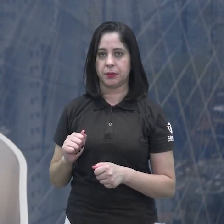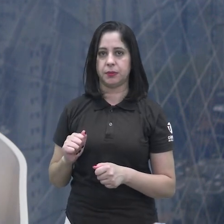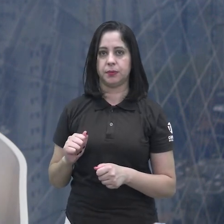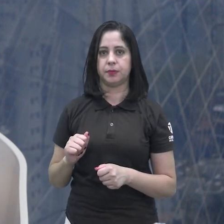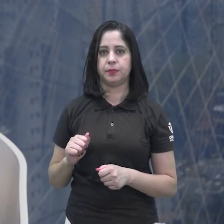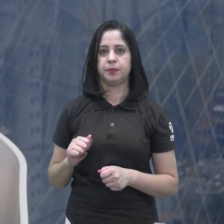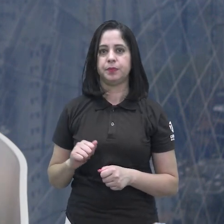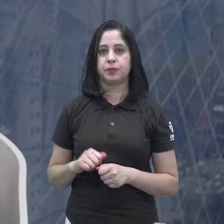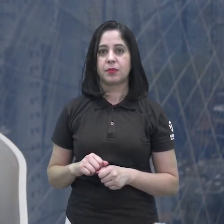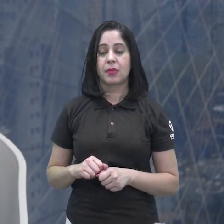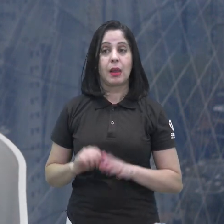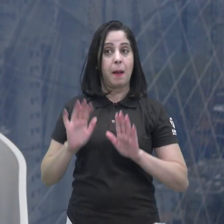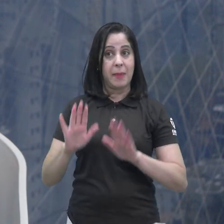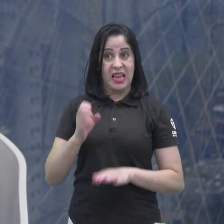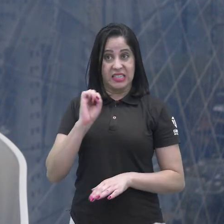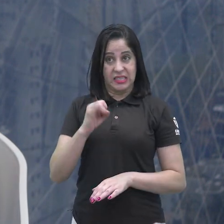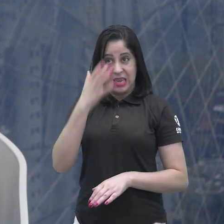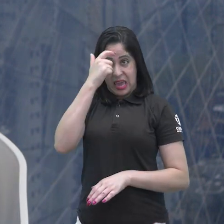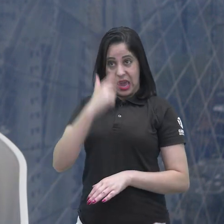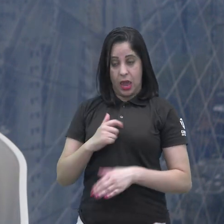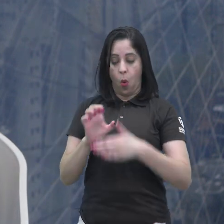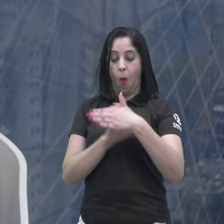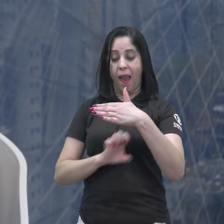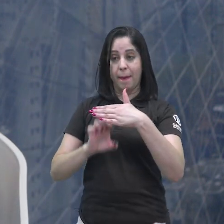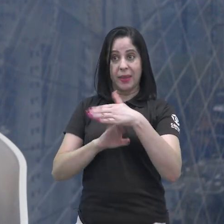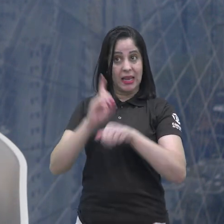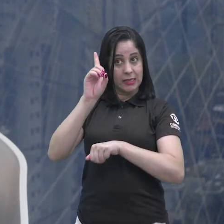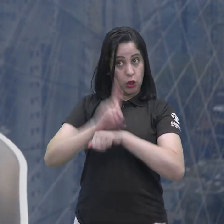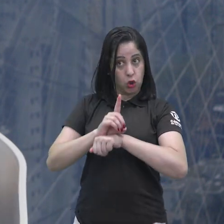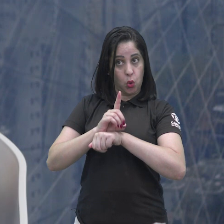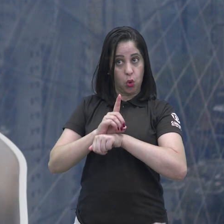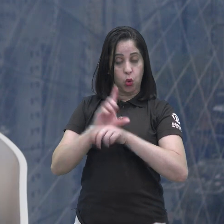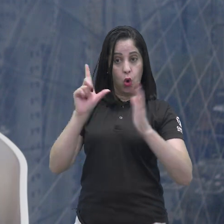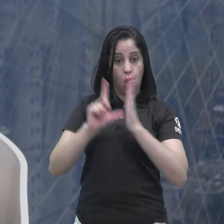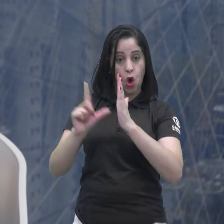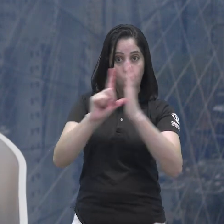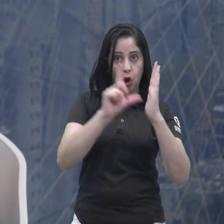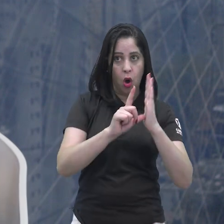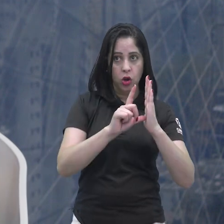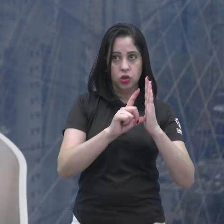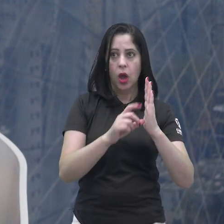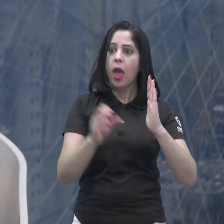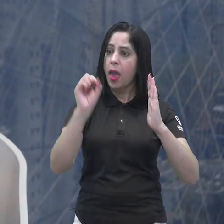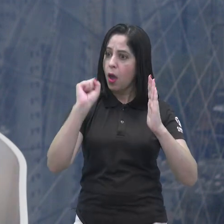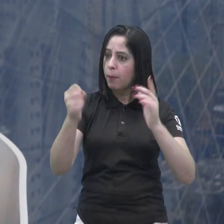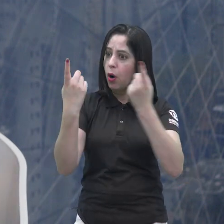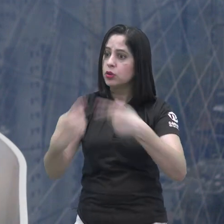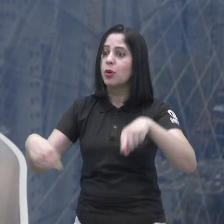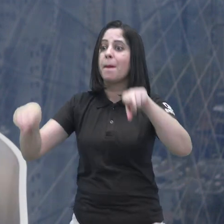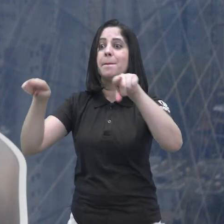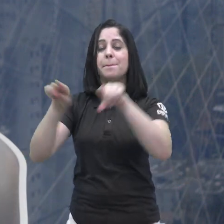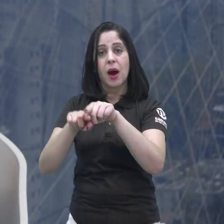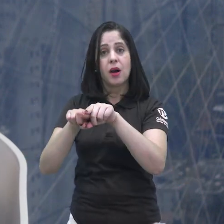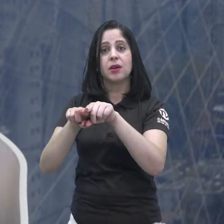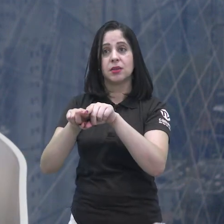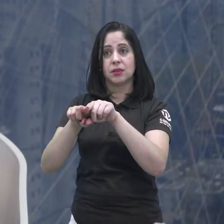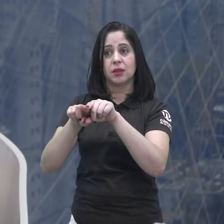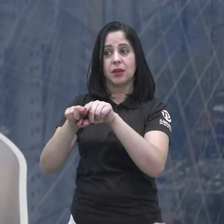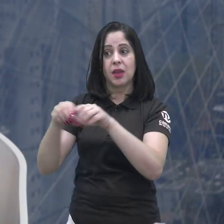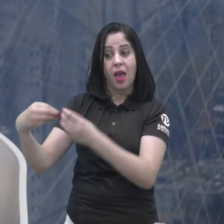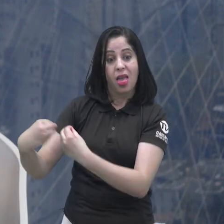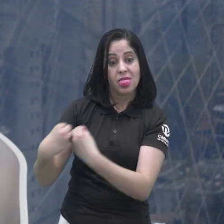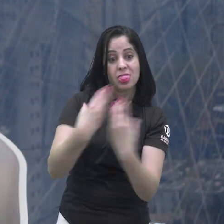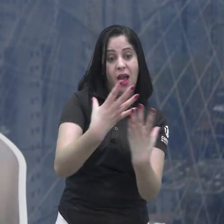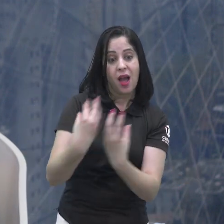do meu processo. Se eu sou uma empresa do comércio, eu preciso estabelecer parcerias com essas mesmas escolas para oferecer